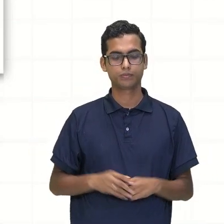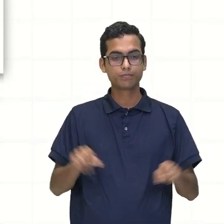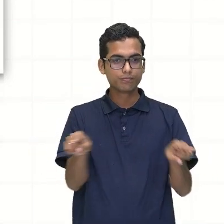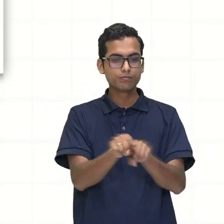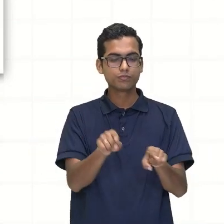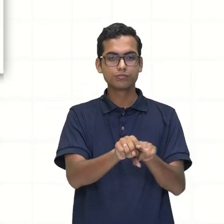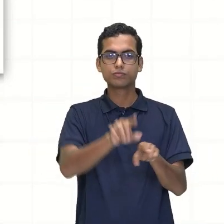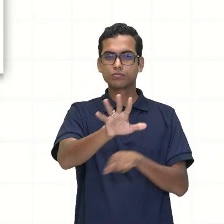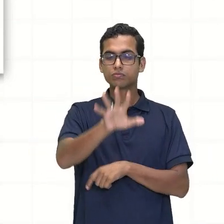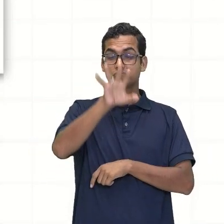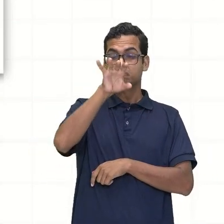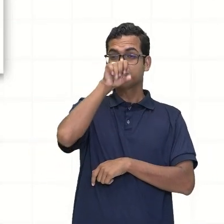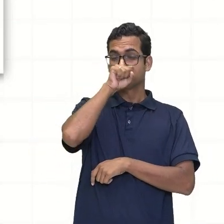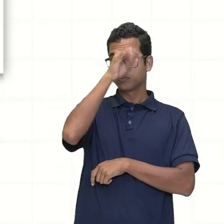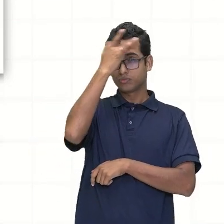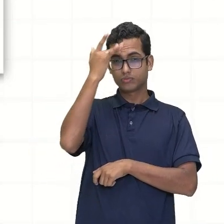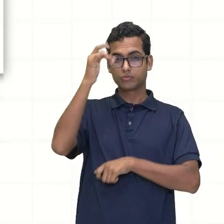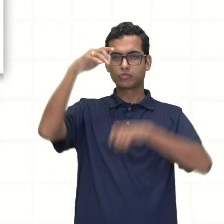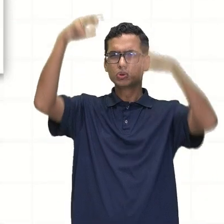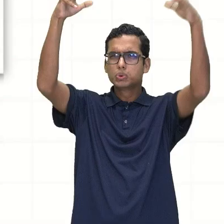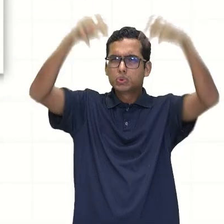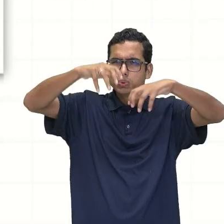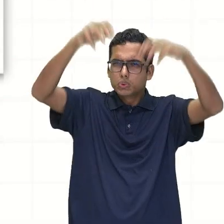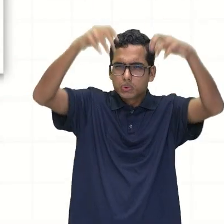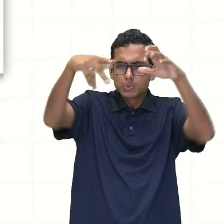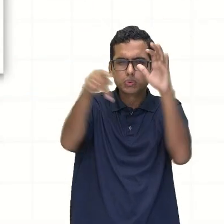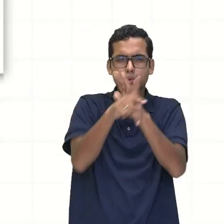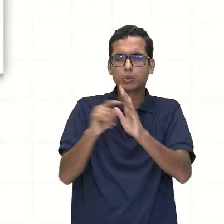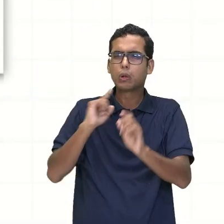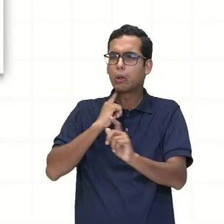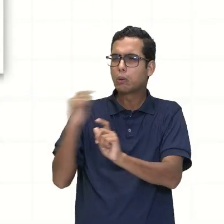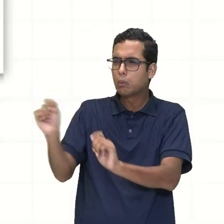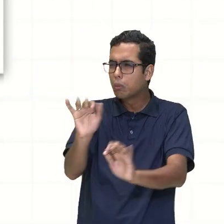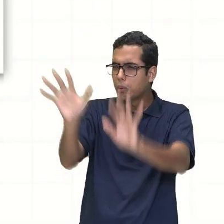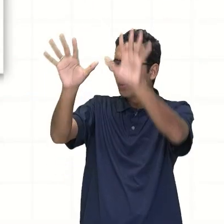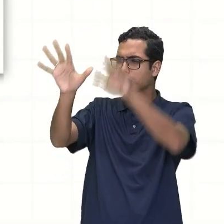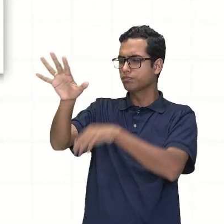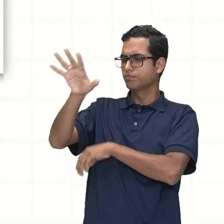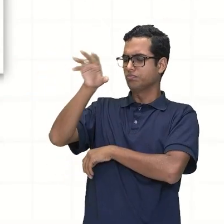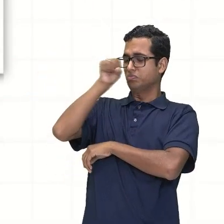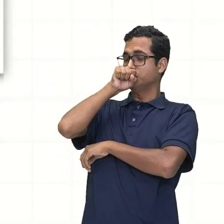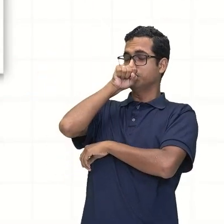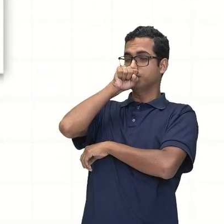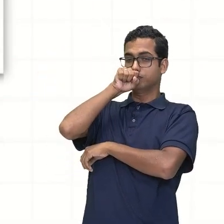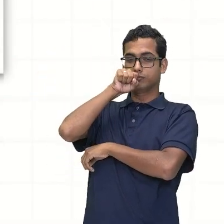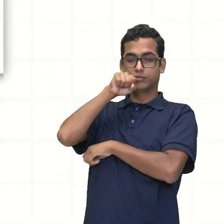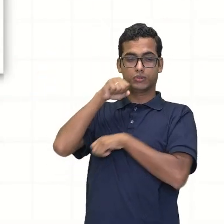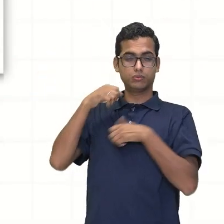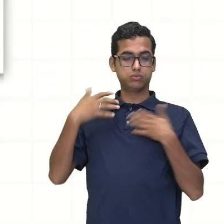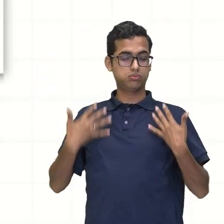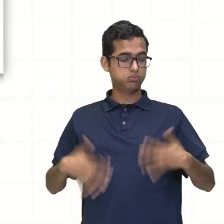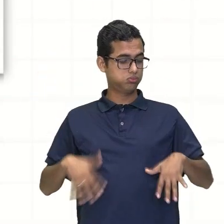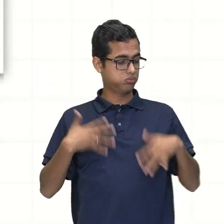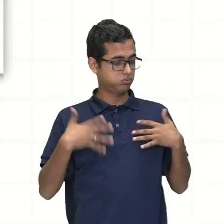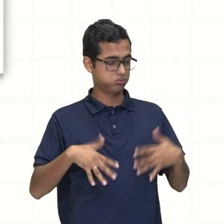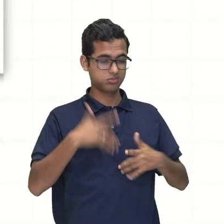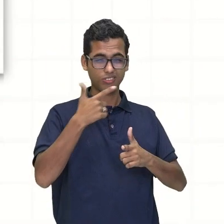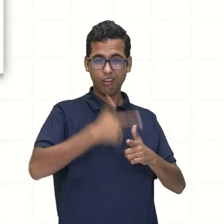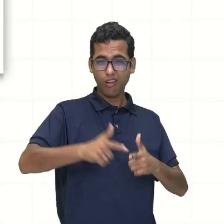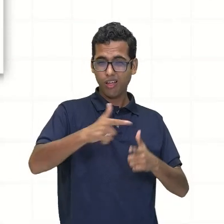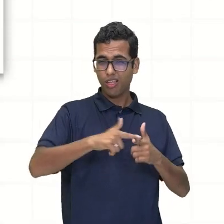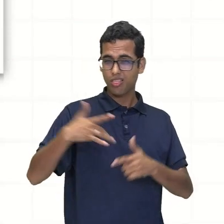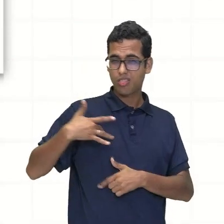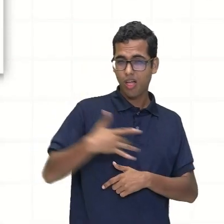os problemas respiratórios, né? Isso a gente pode perceber principalmente naqueles períodos de queimadas, né? E aí a